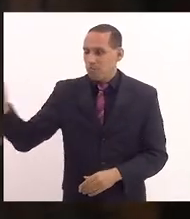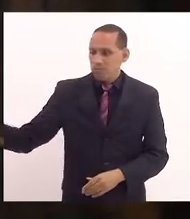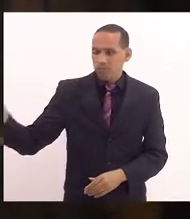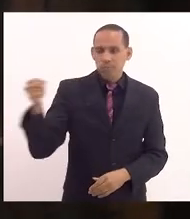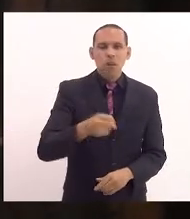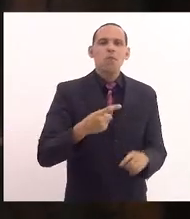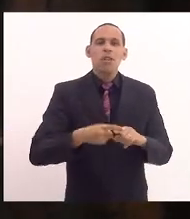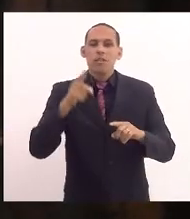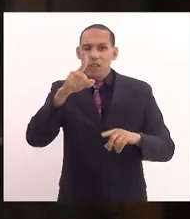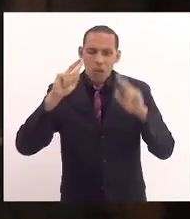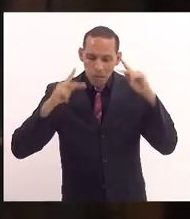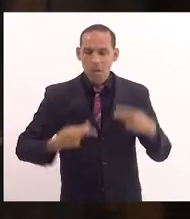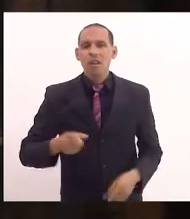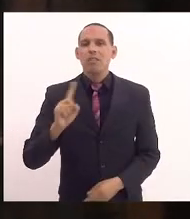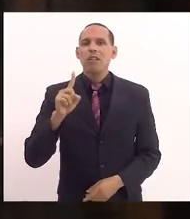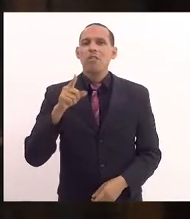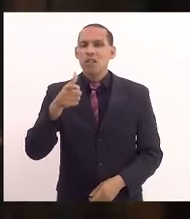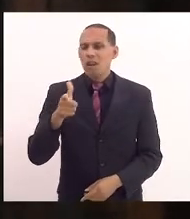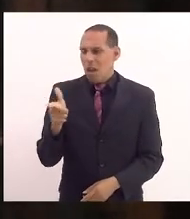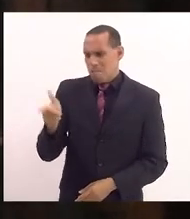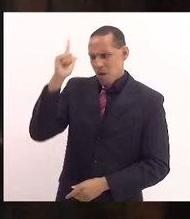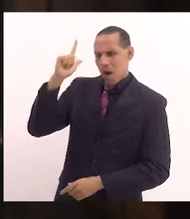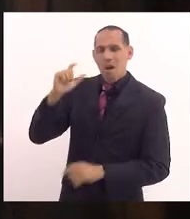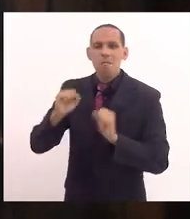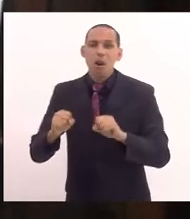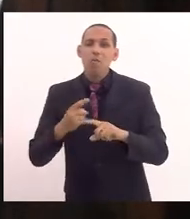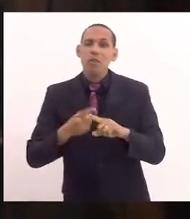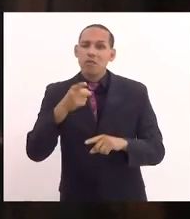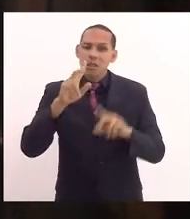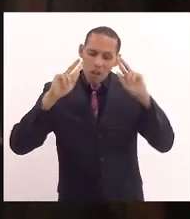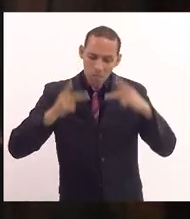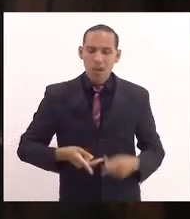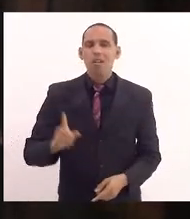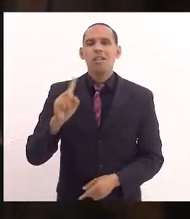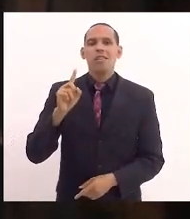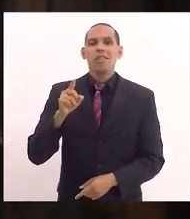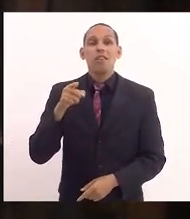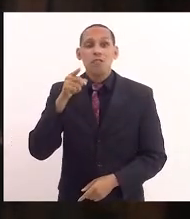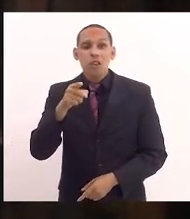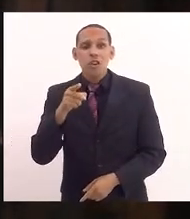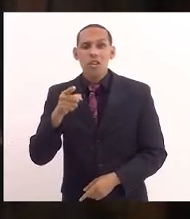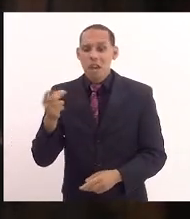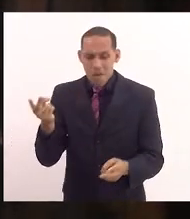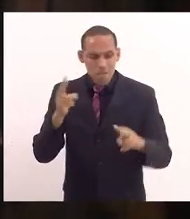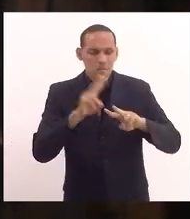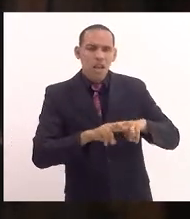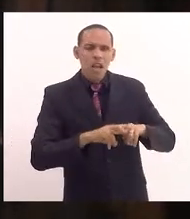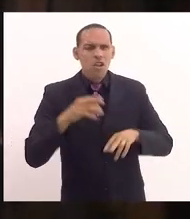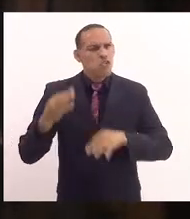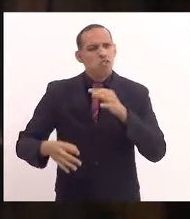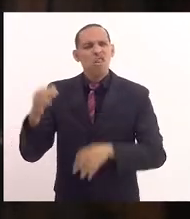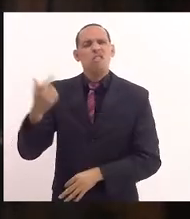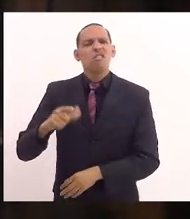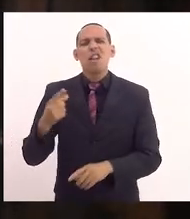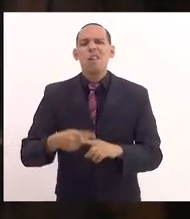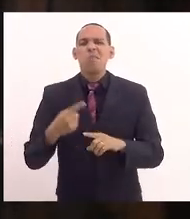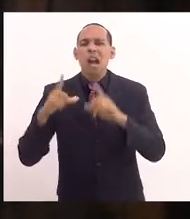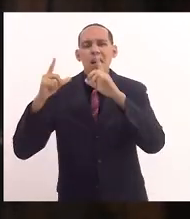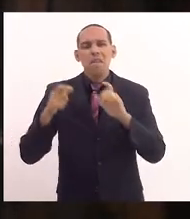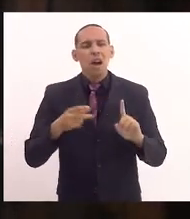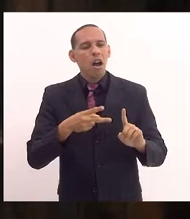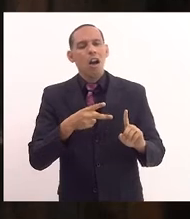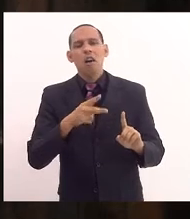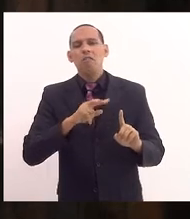humano. Você pode ser baleado porque você não é humano. Você pode ser preso injustamente pelo reconhecimento